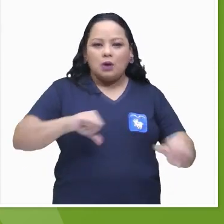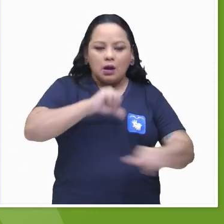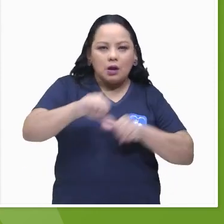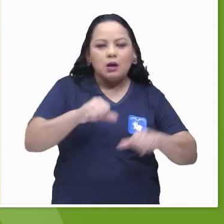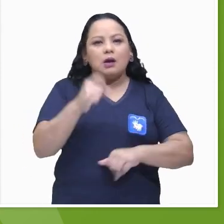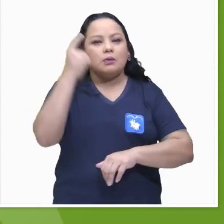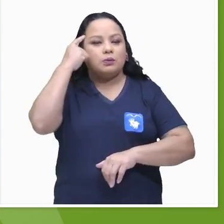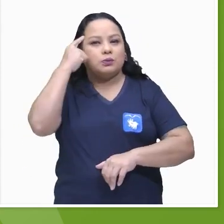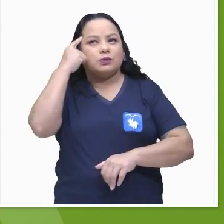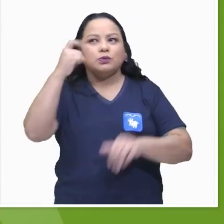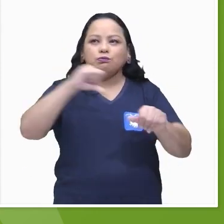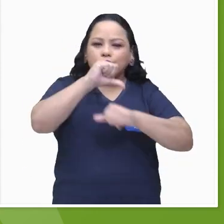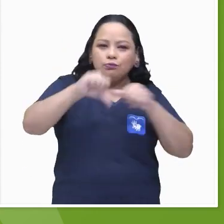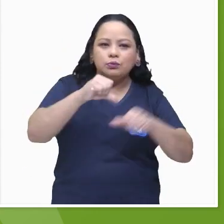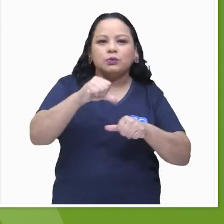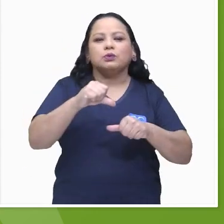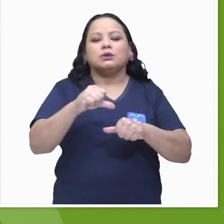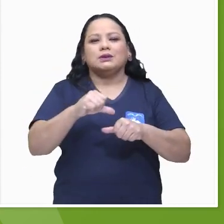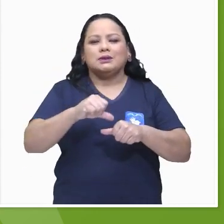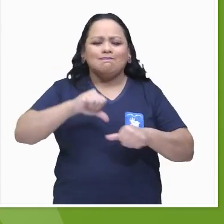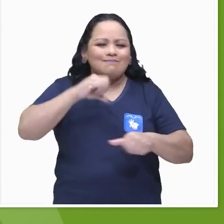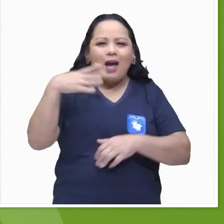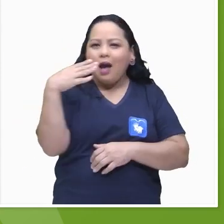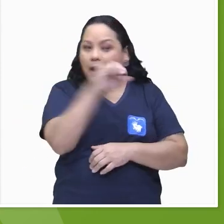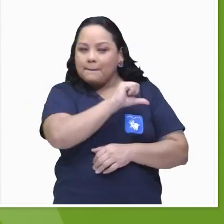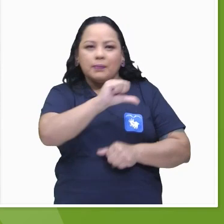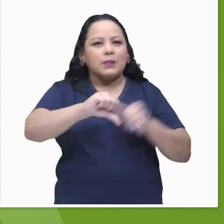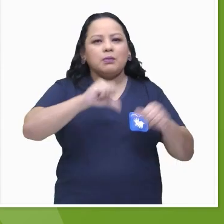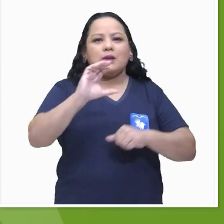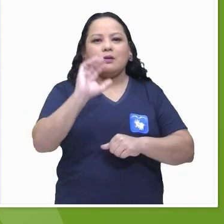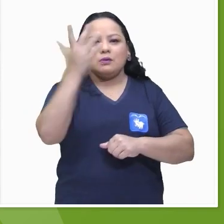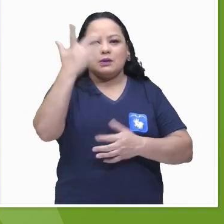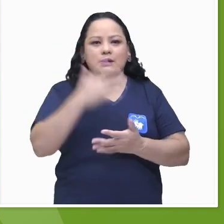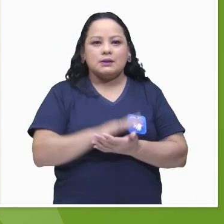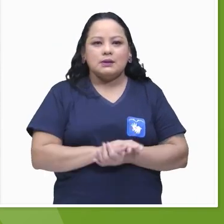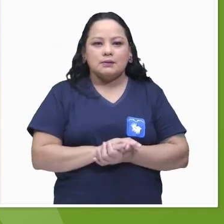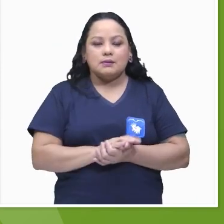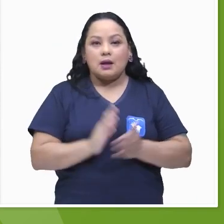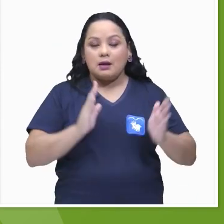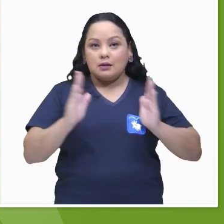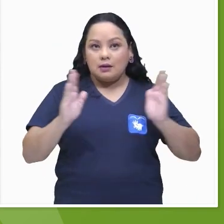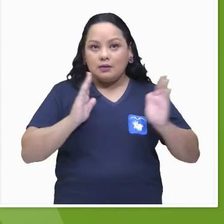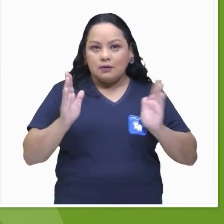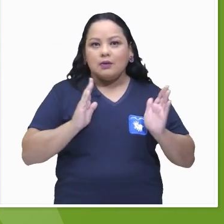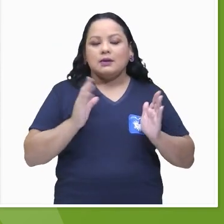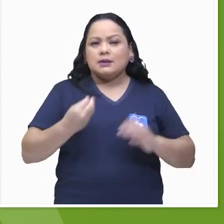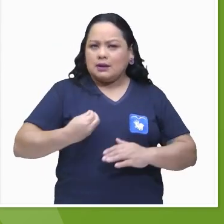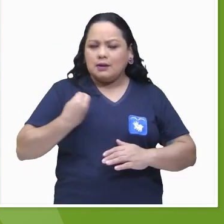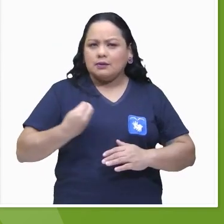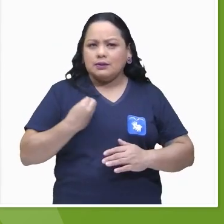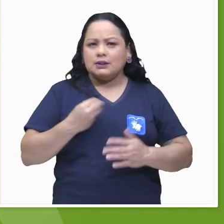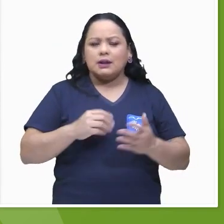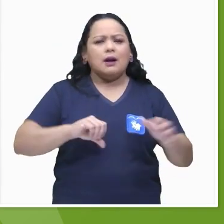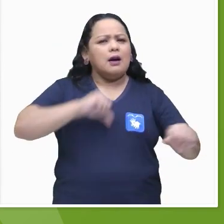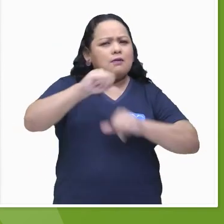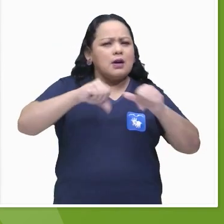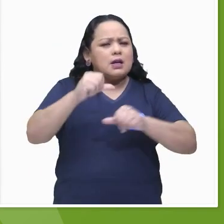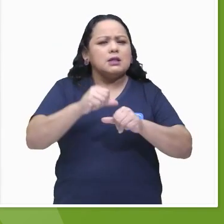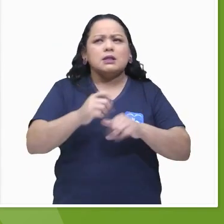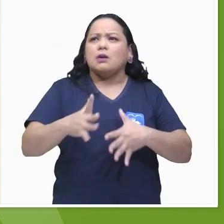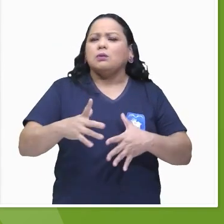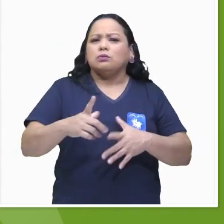o corpo, né? Muda muito rápido. Então, em nenhuma outra fase da vida acontece essa variação tão grande